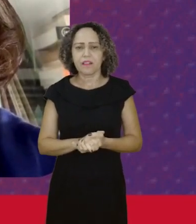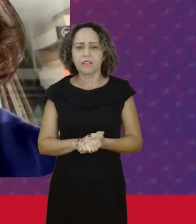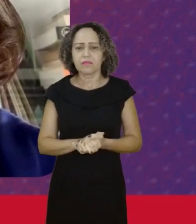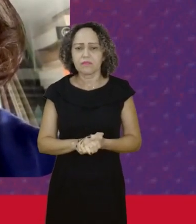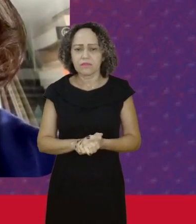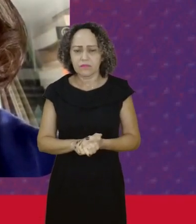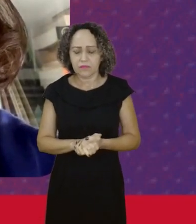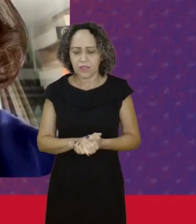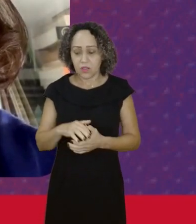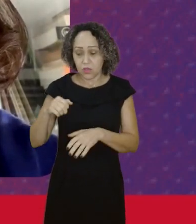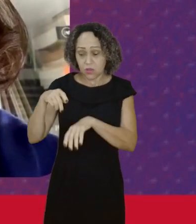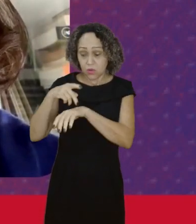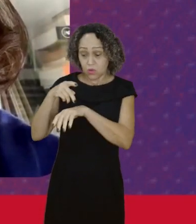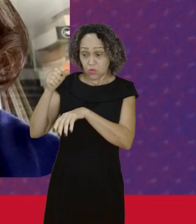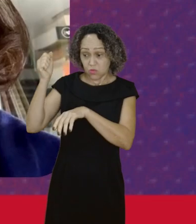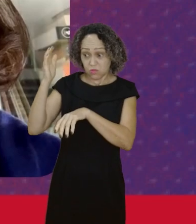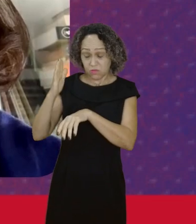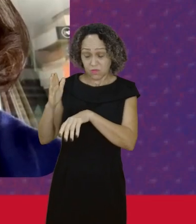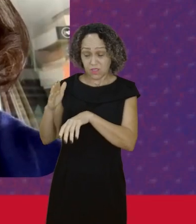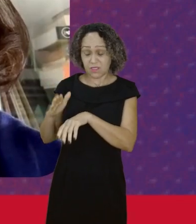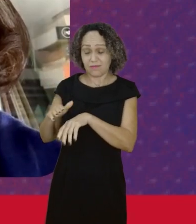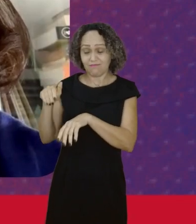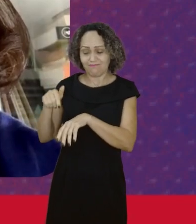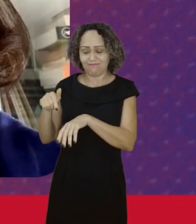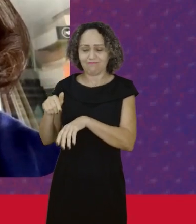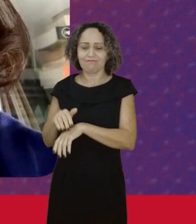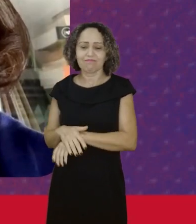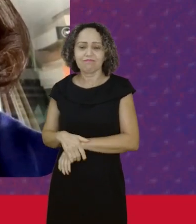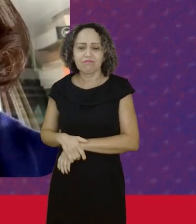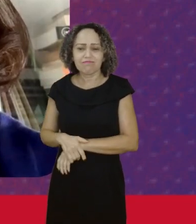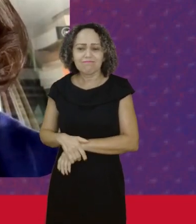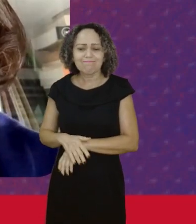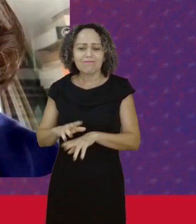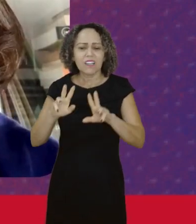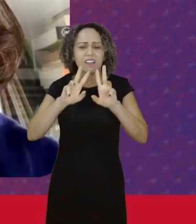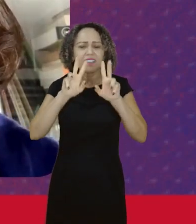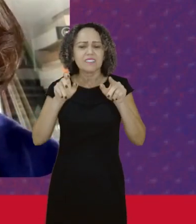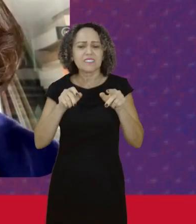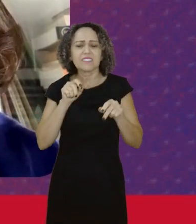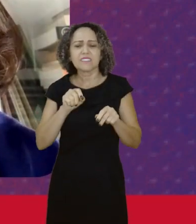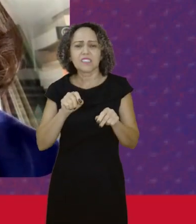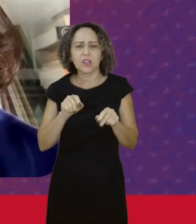No nosso país, essa questão toma uma forma maior